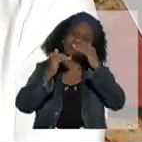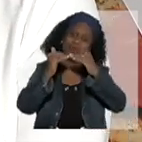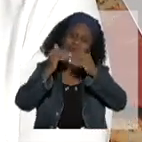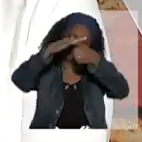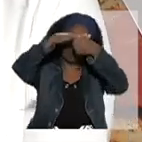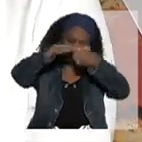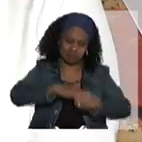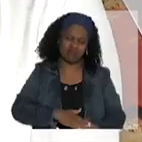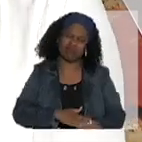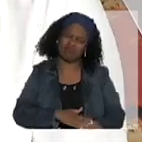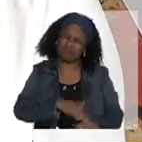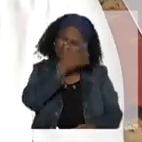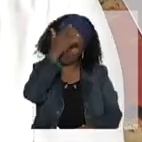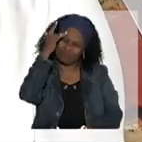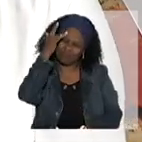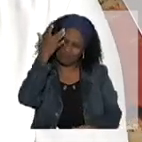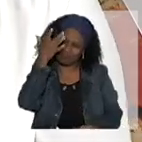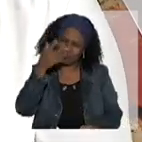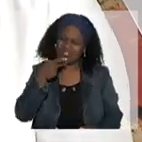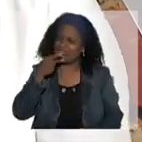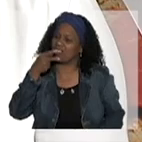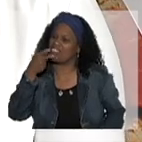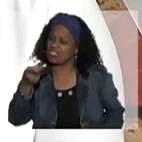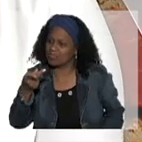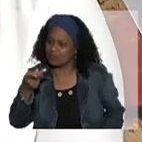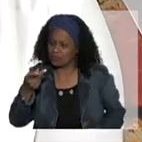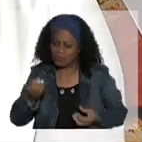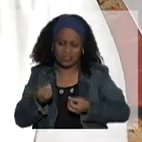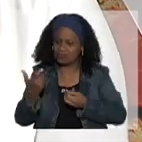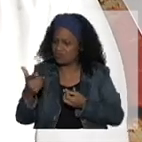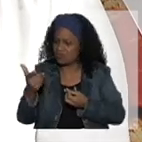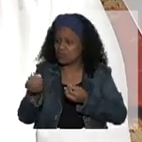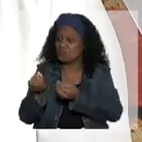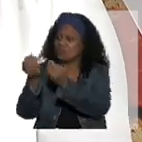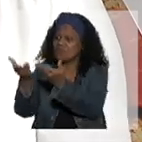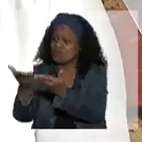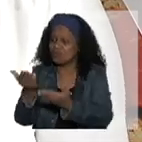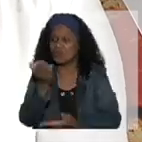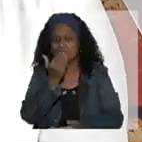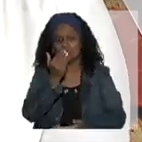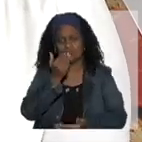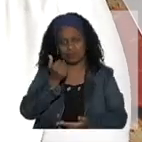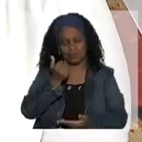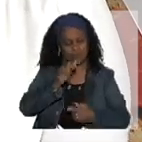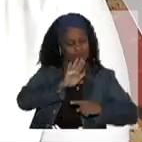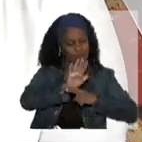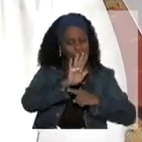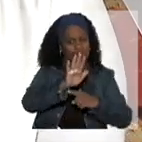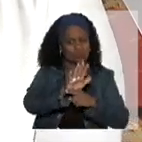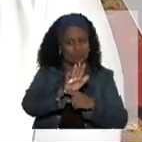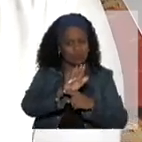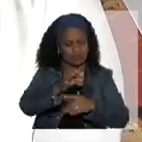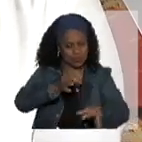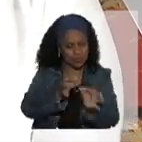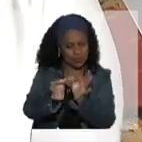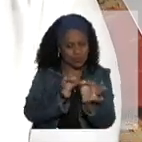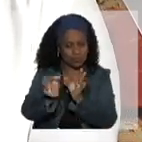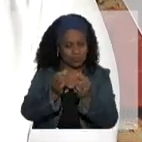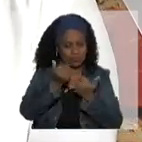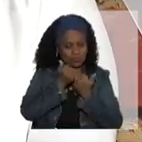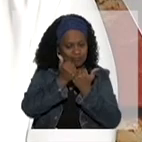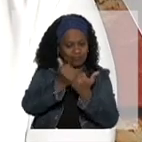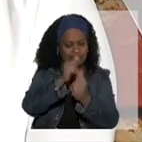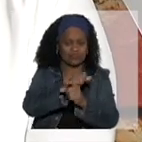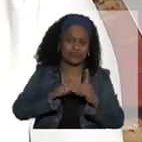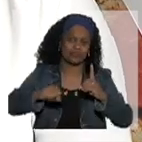desumanização de humanização do senegal alimento negar os o financiamento aos programas de